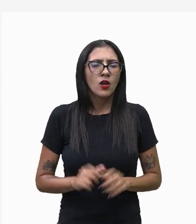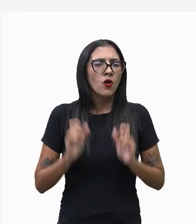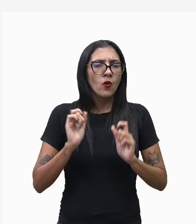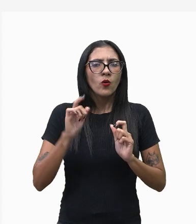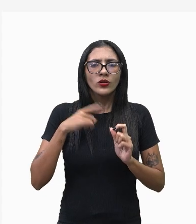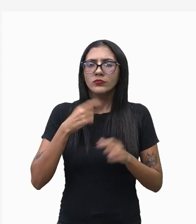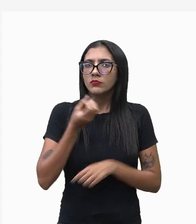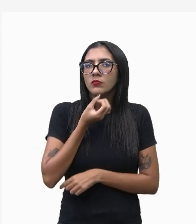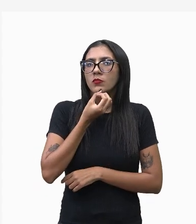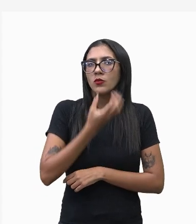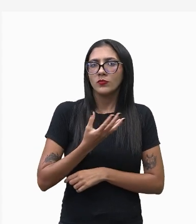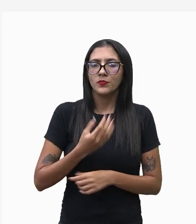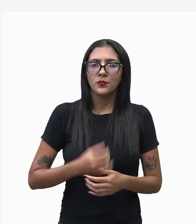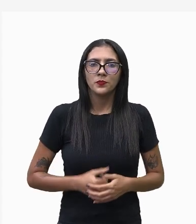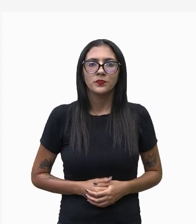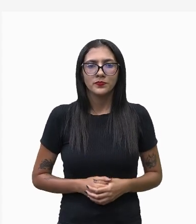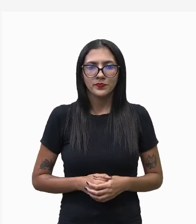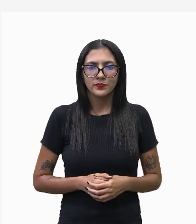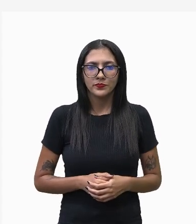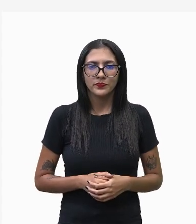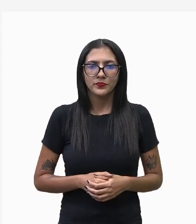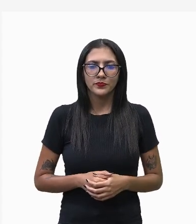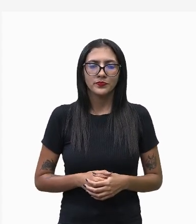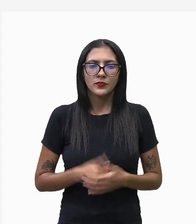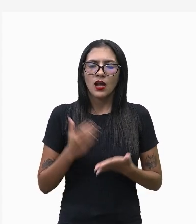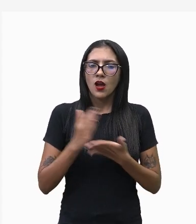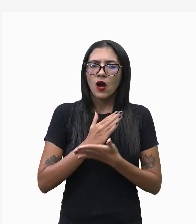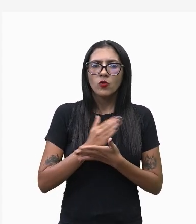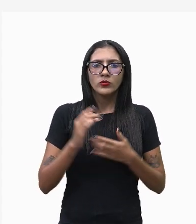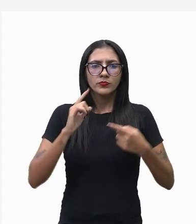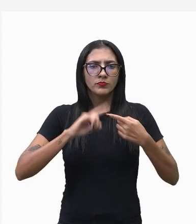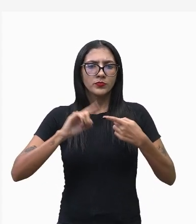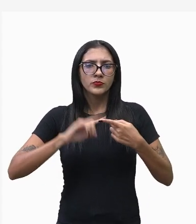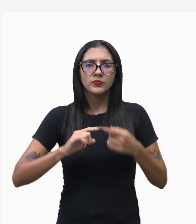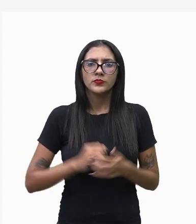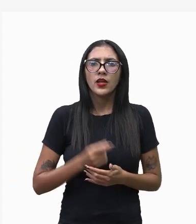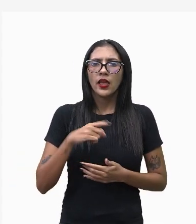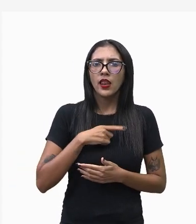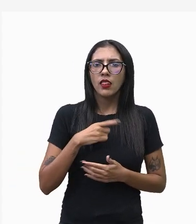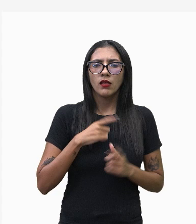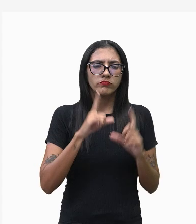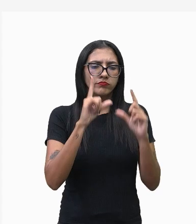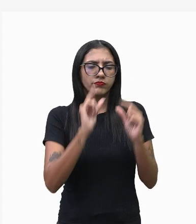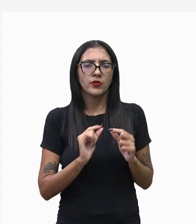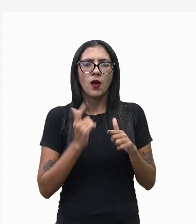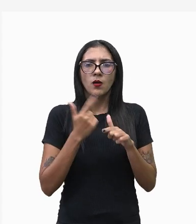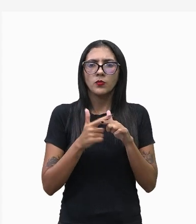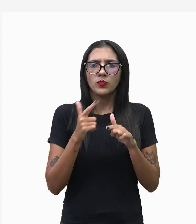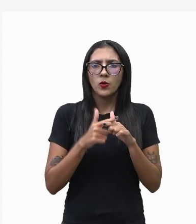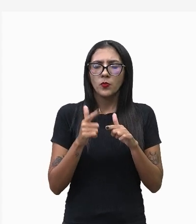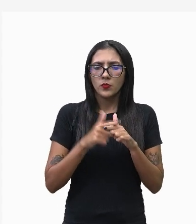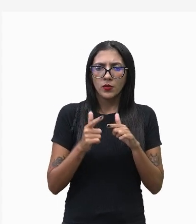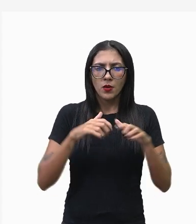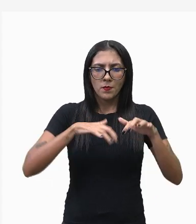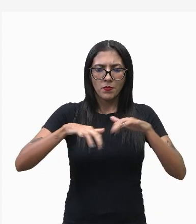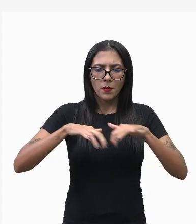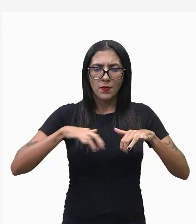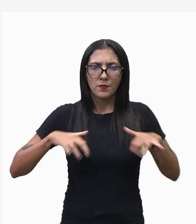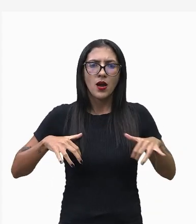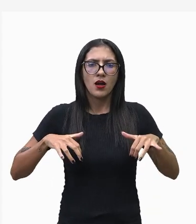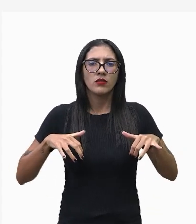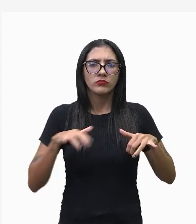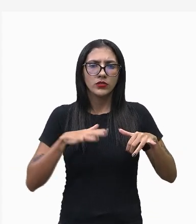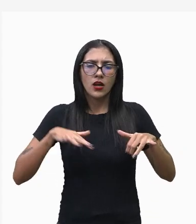corredores ecológicos são, ou alguns deles, eles amenizam os efeitos da fragmentação de habitats, que é causada